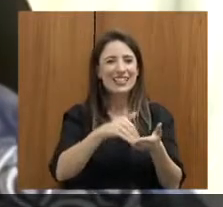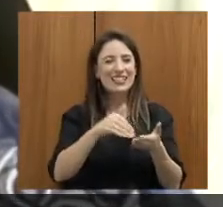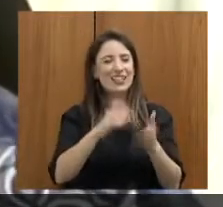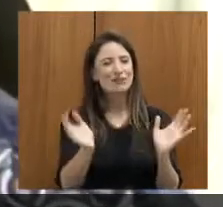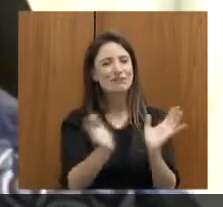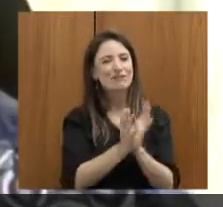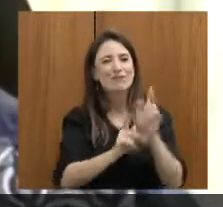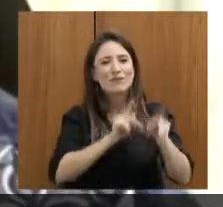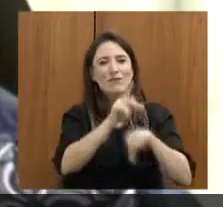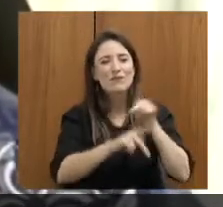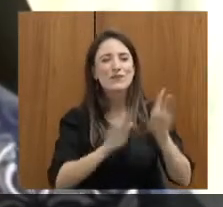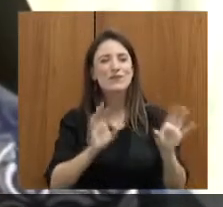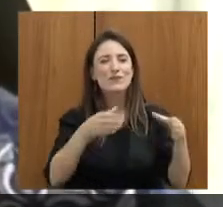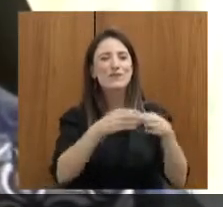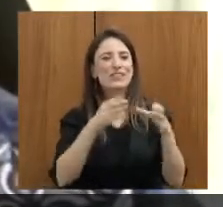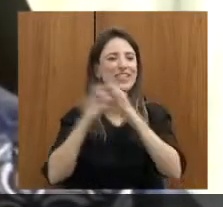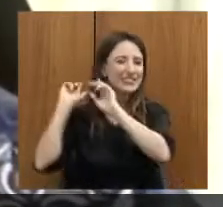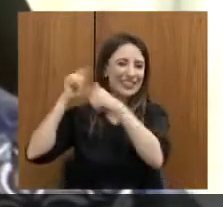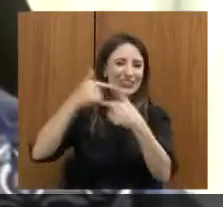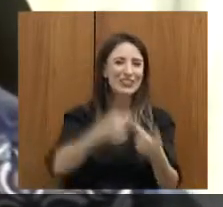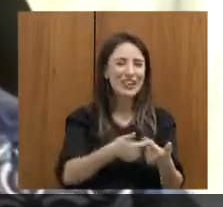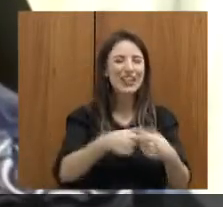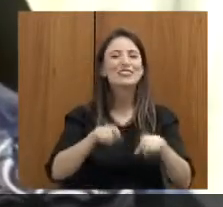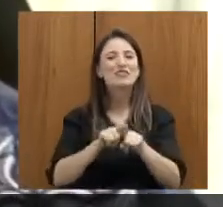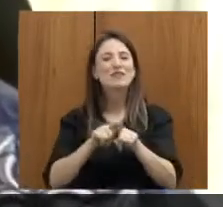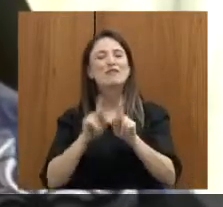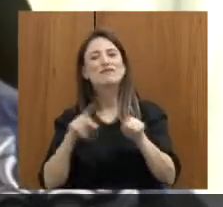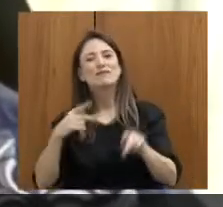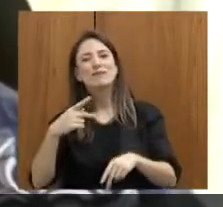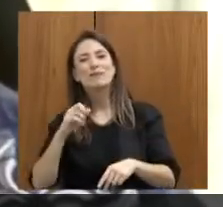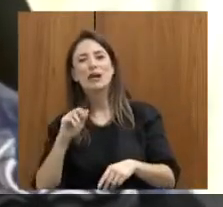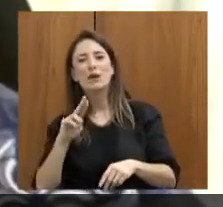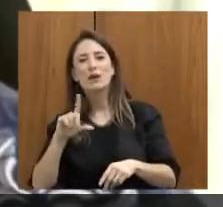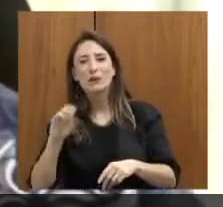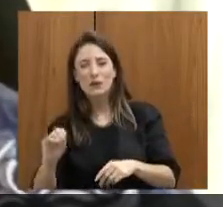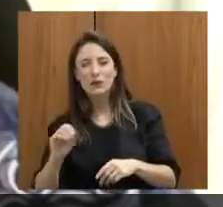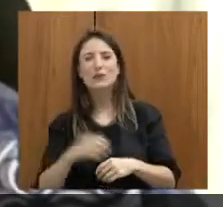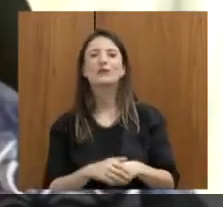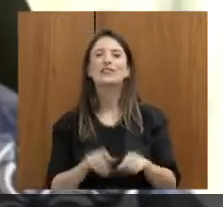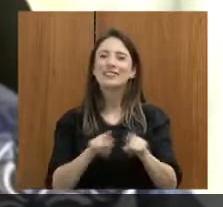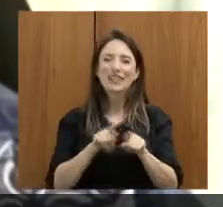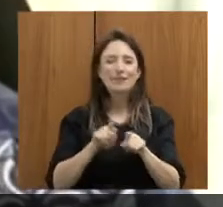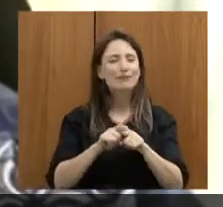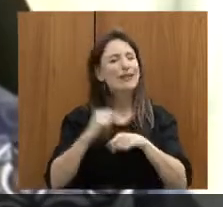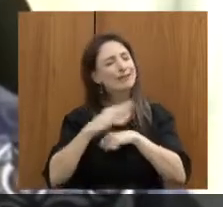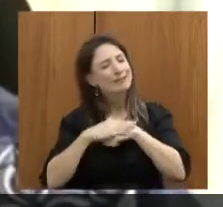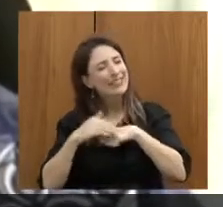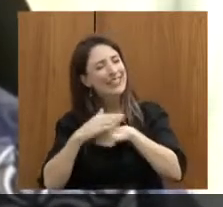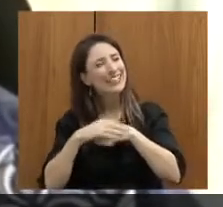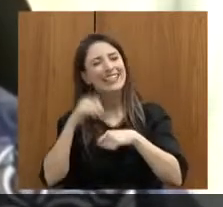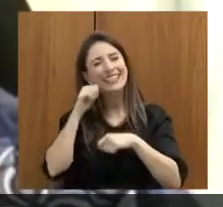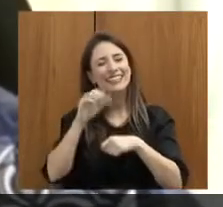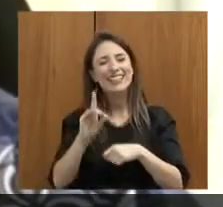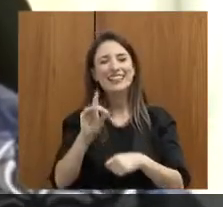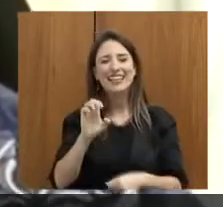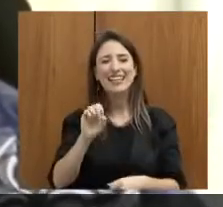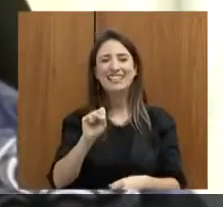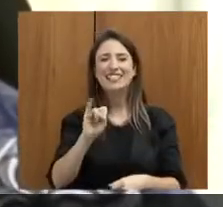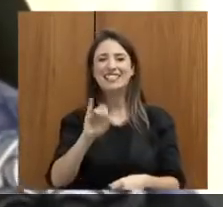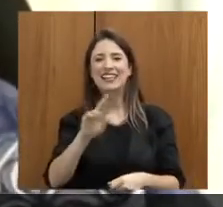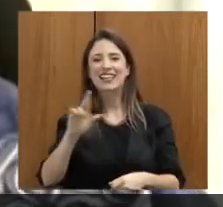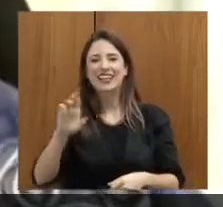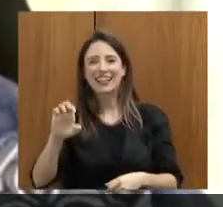da seppir seu Paulo Lima é Acredite na Desirée those que também